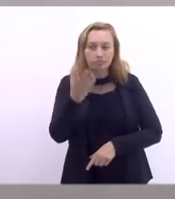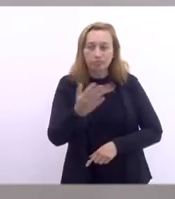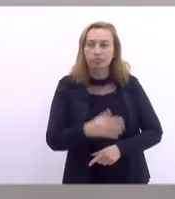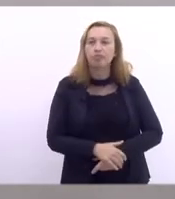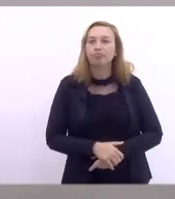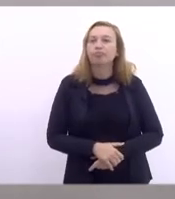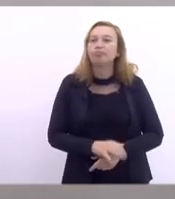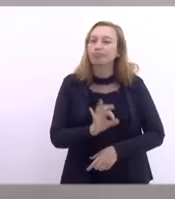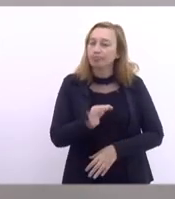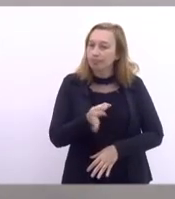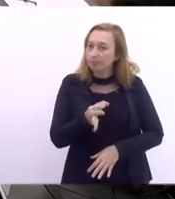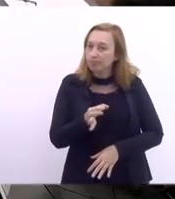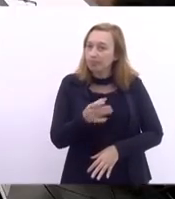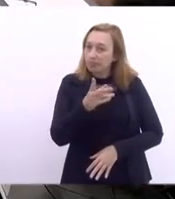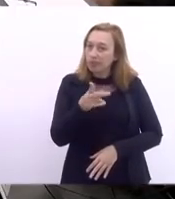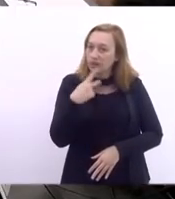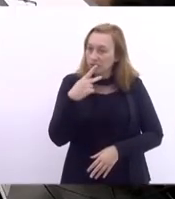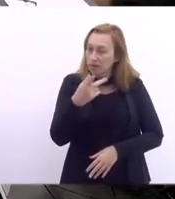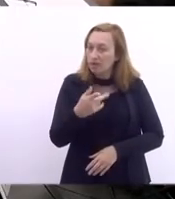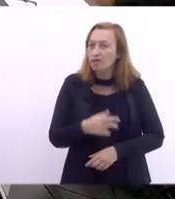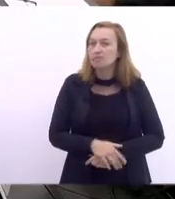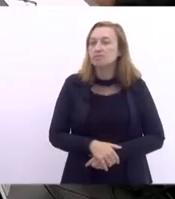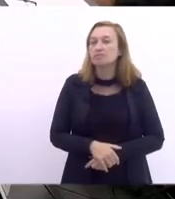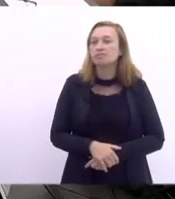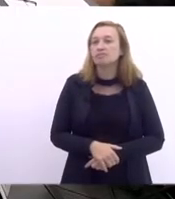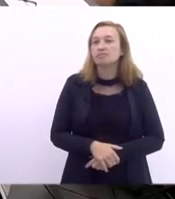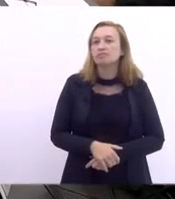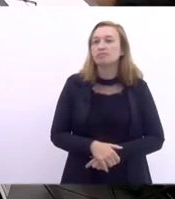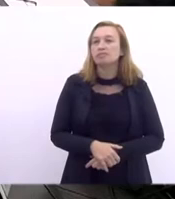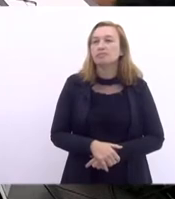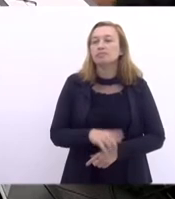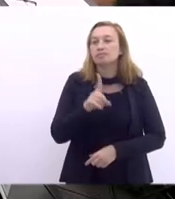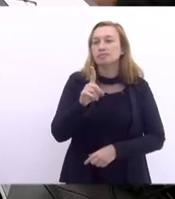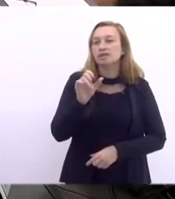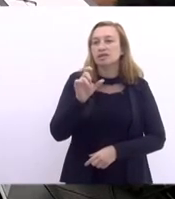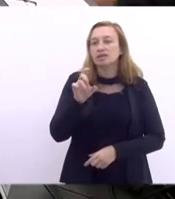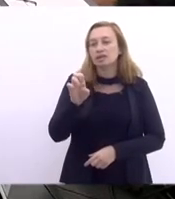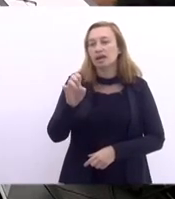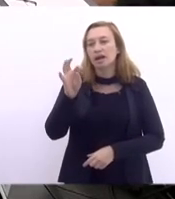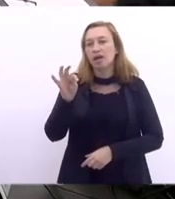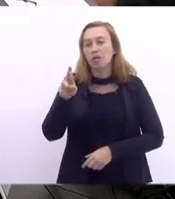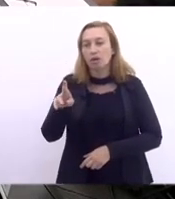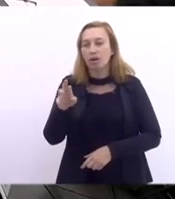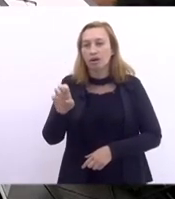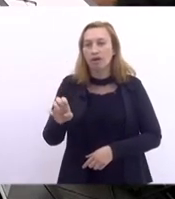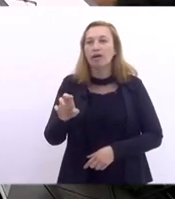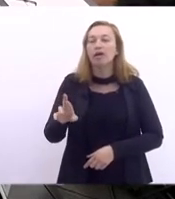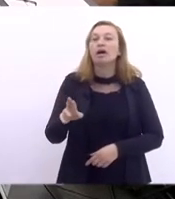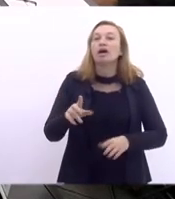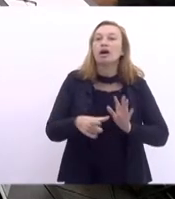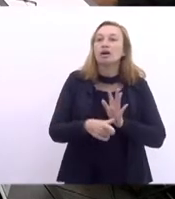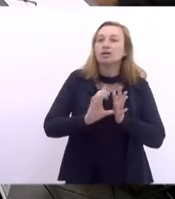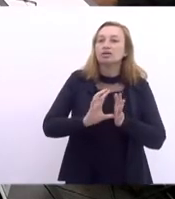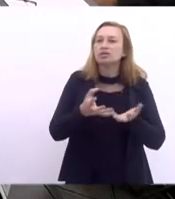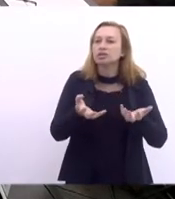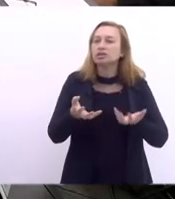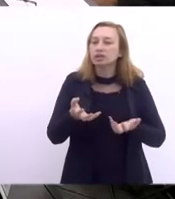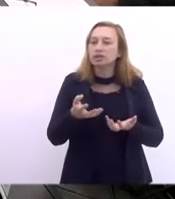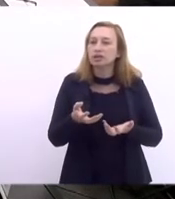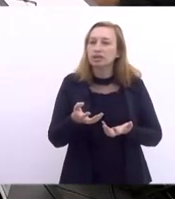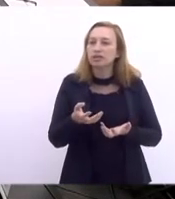favor o justamente estava aqui no meus apontamentos a questão da operação dela ué É mas antes eu queria só